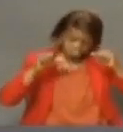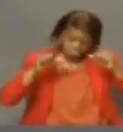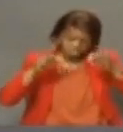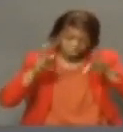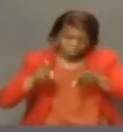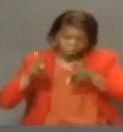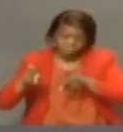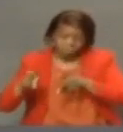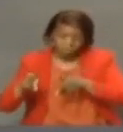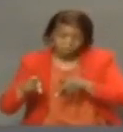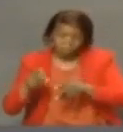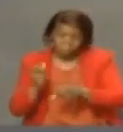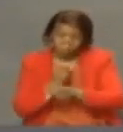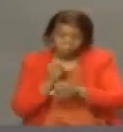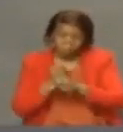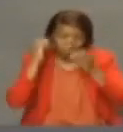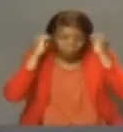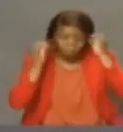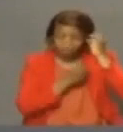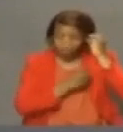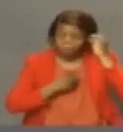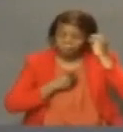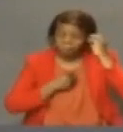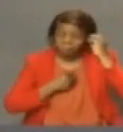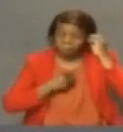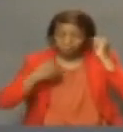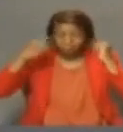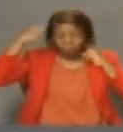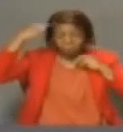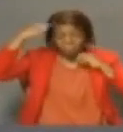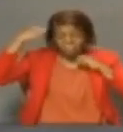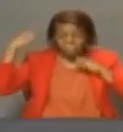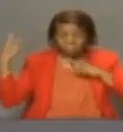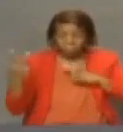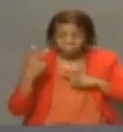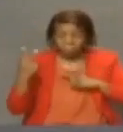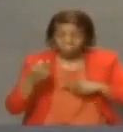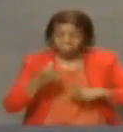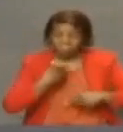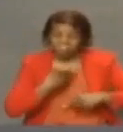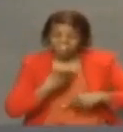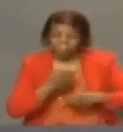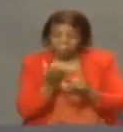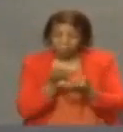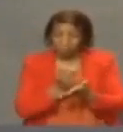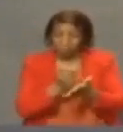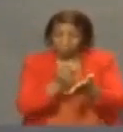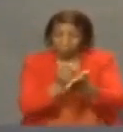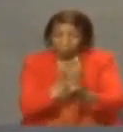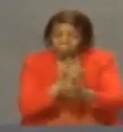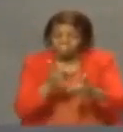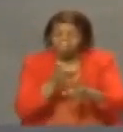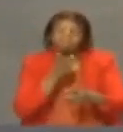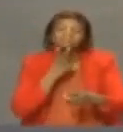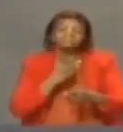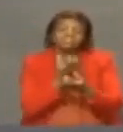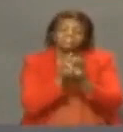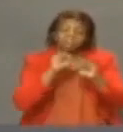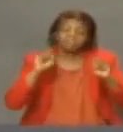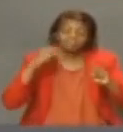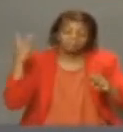pelos Profissionais de Saúde que arriscam suas próprias vidas para salvar outras